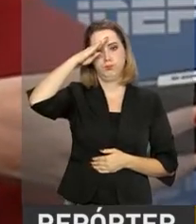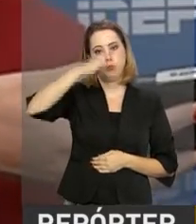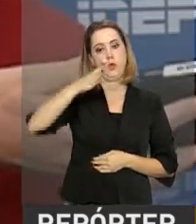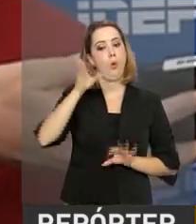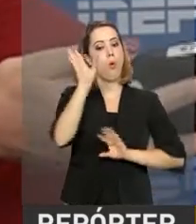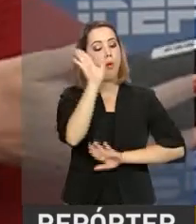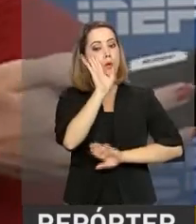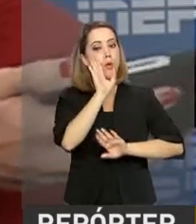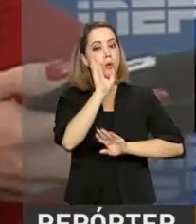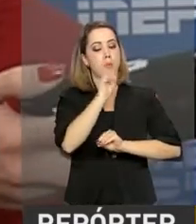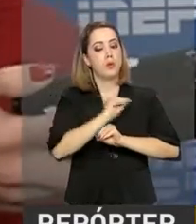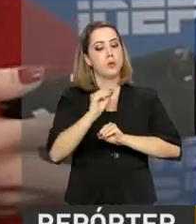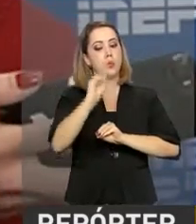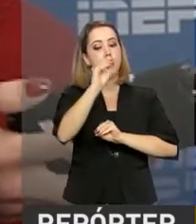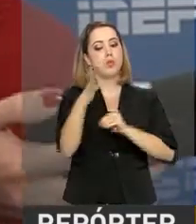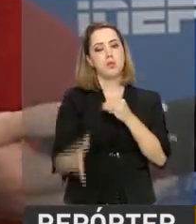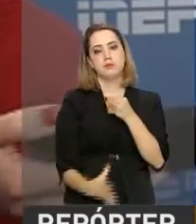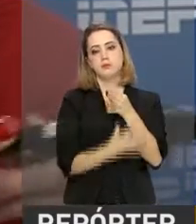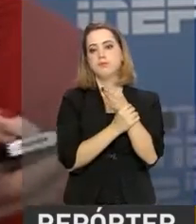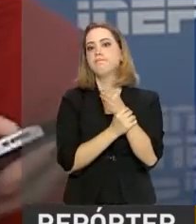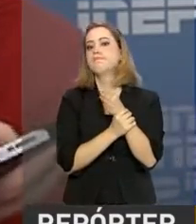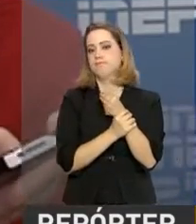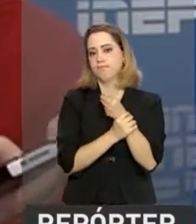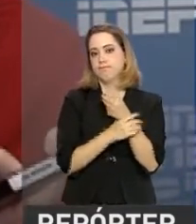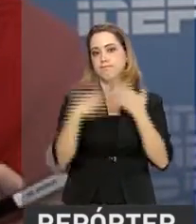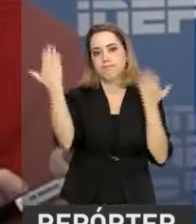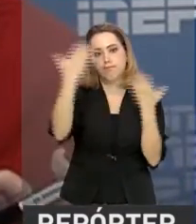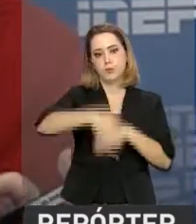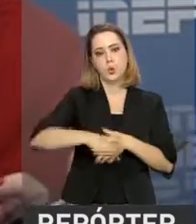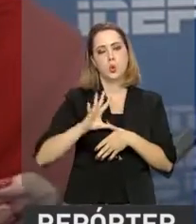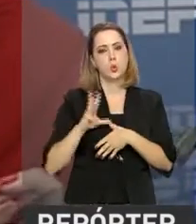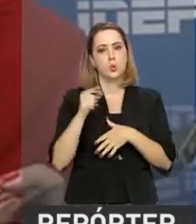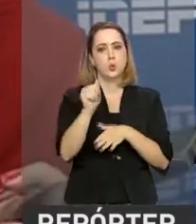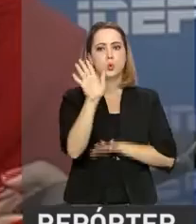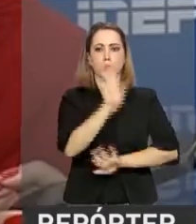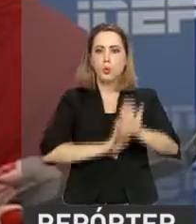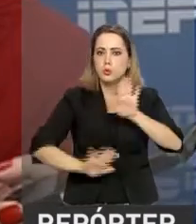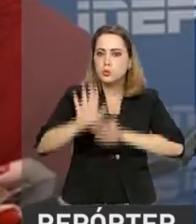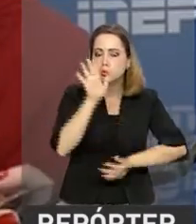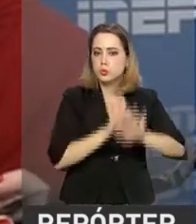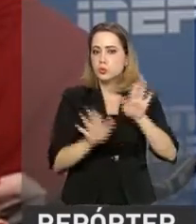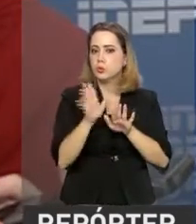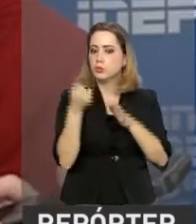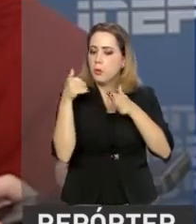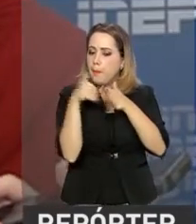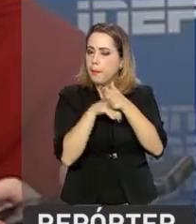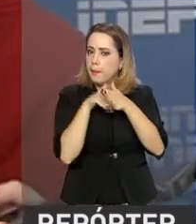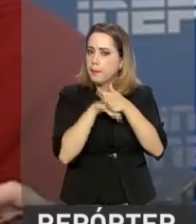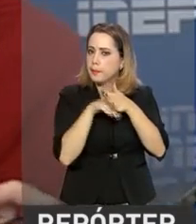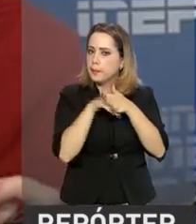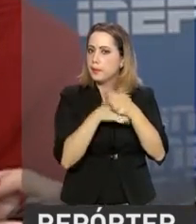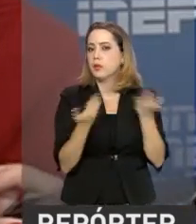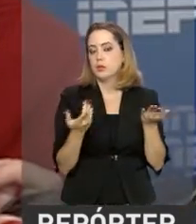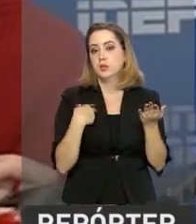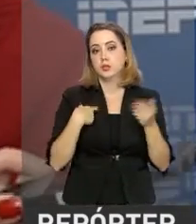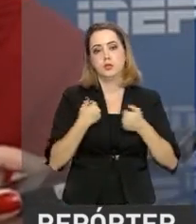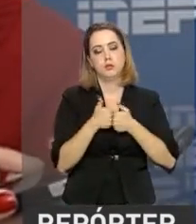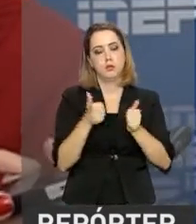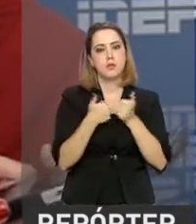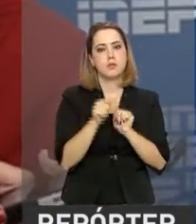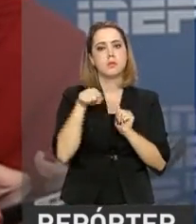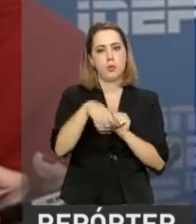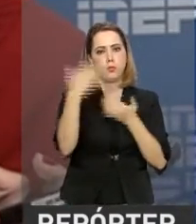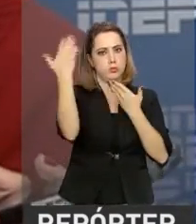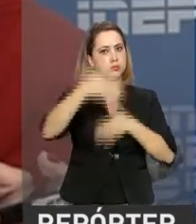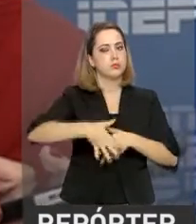cuidar da segurança das provas há todo um cuidado de guarda dessa prova de transporte dessa prova